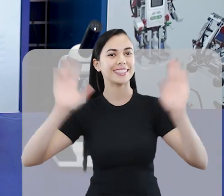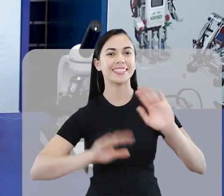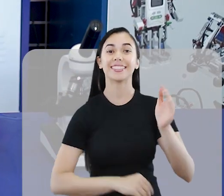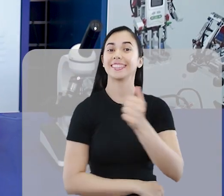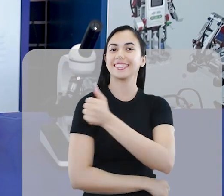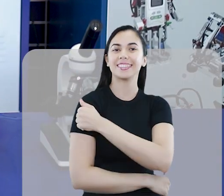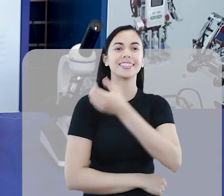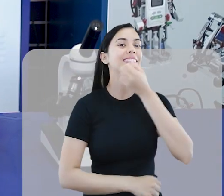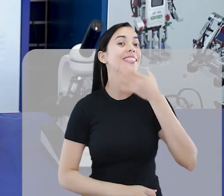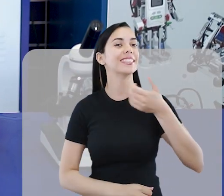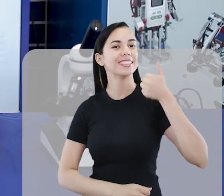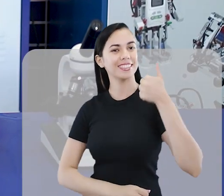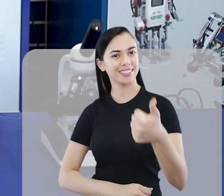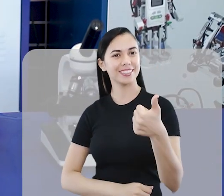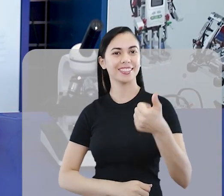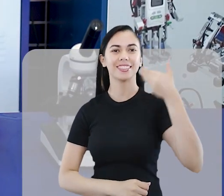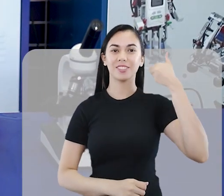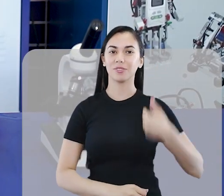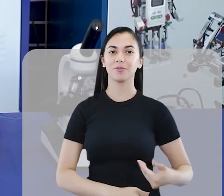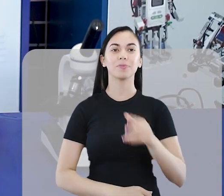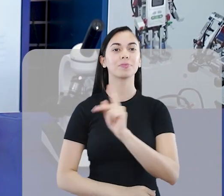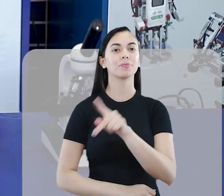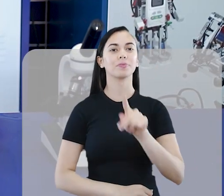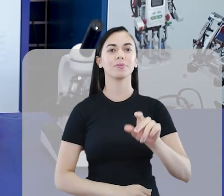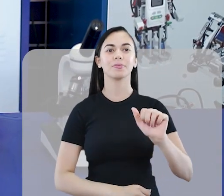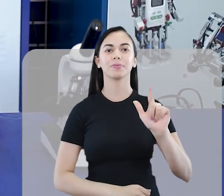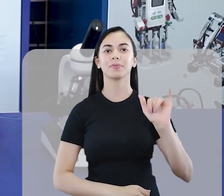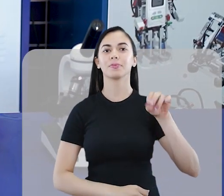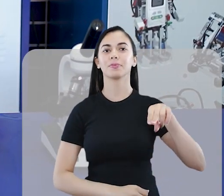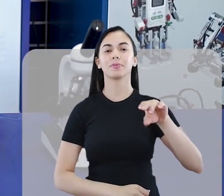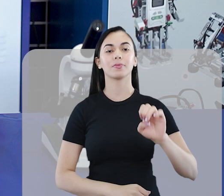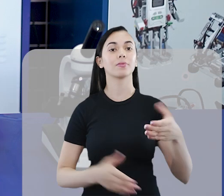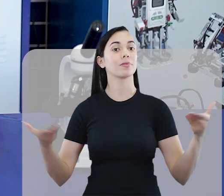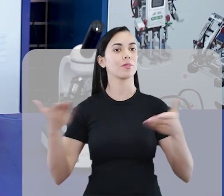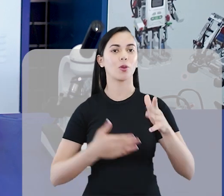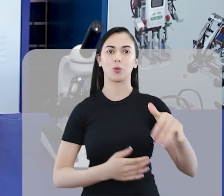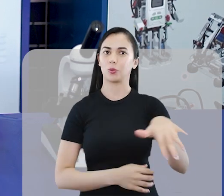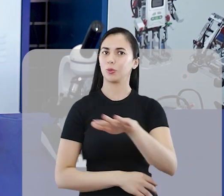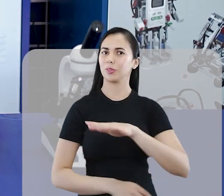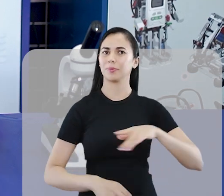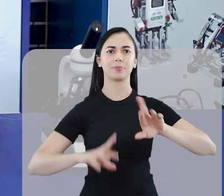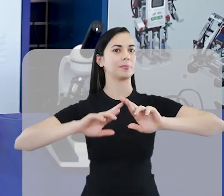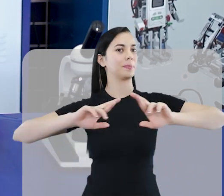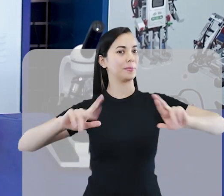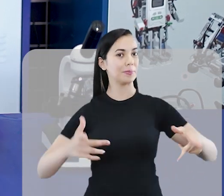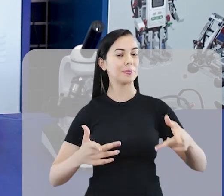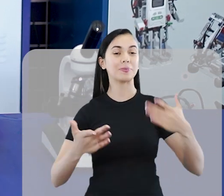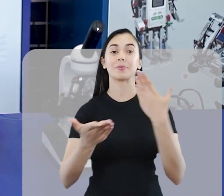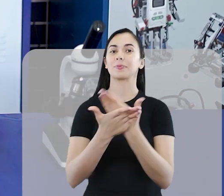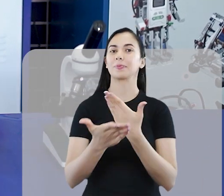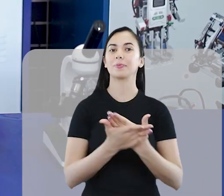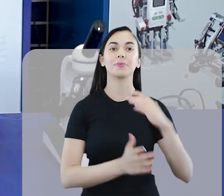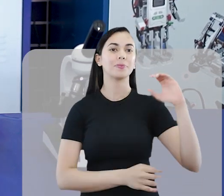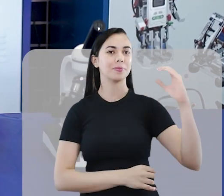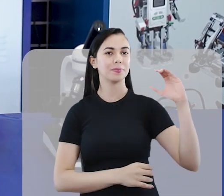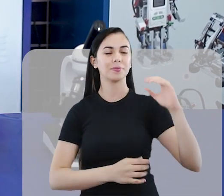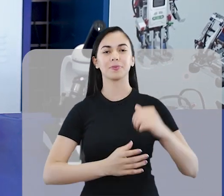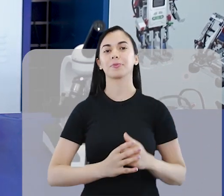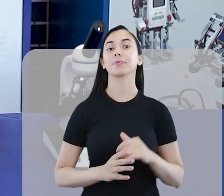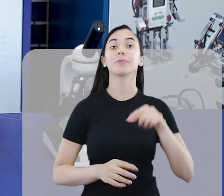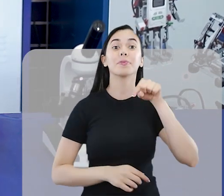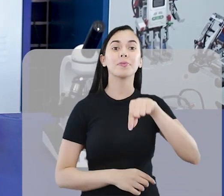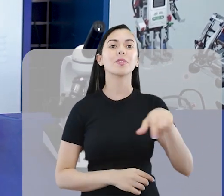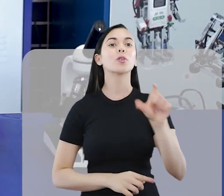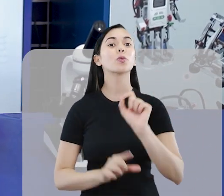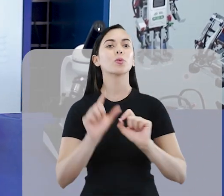Olá, alunos! Tudo bem com vocês? Eu sou a professora Aline e hoje estamos em um ambiente diferente para mais uma aula de ciências.